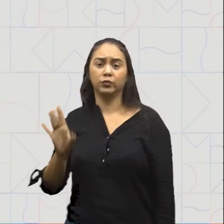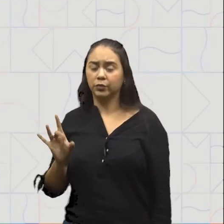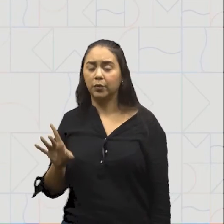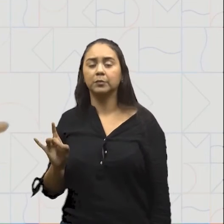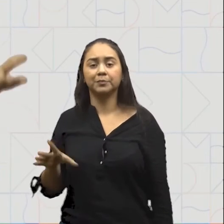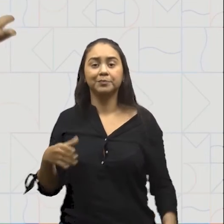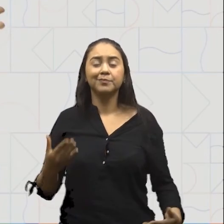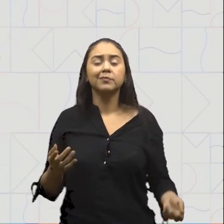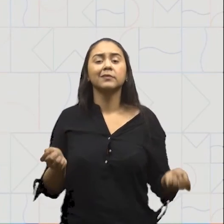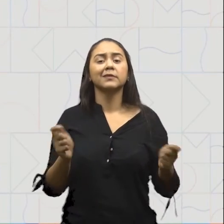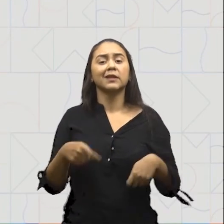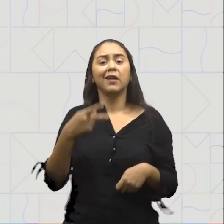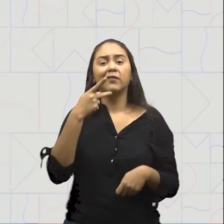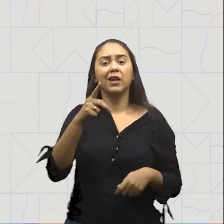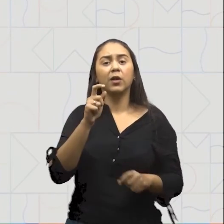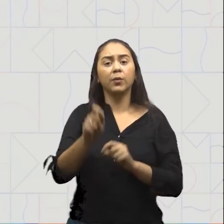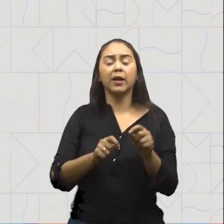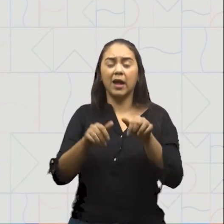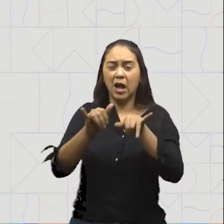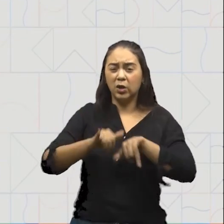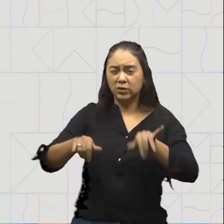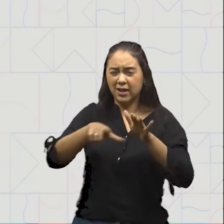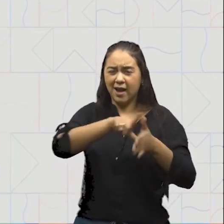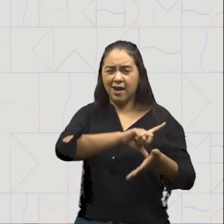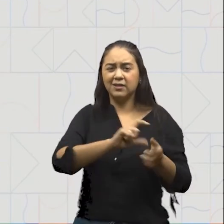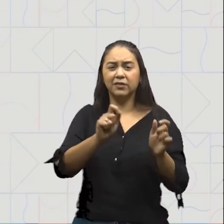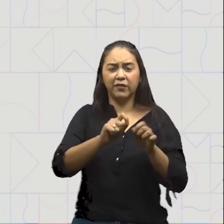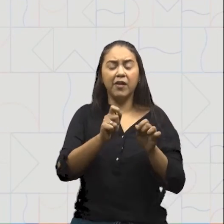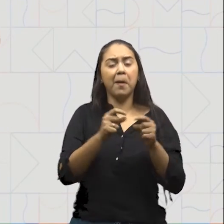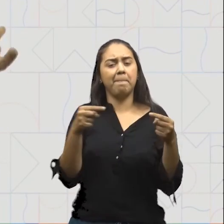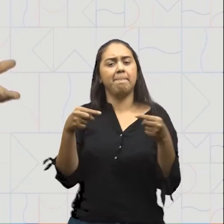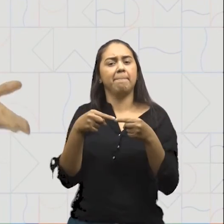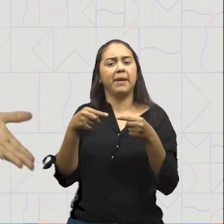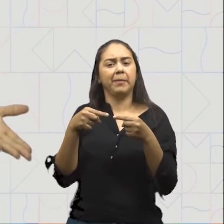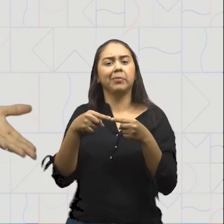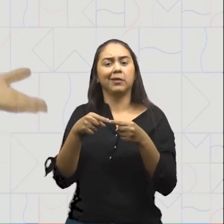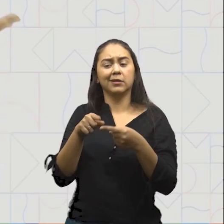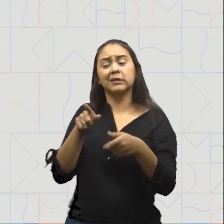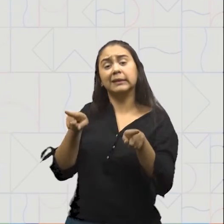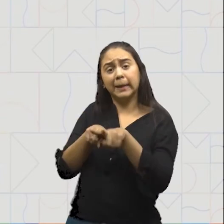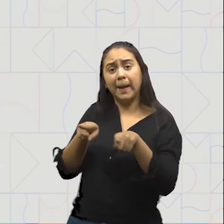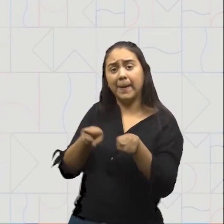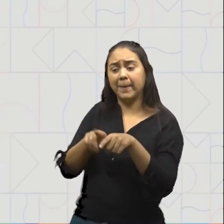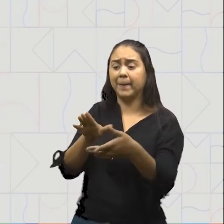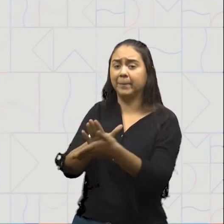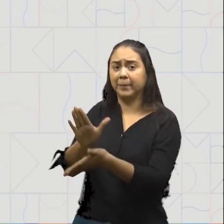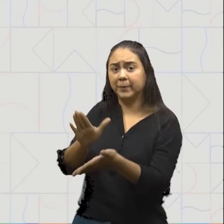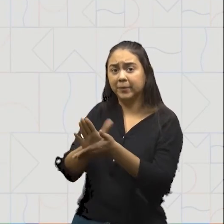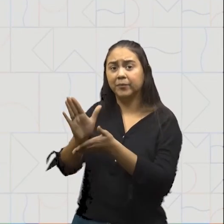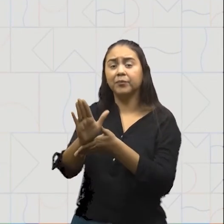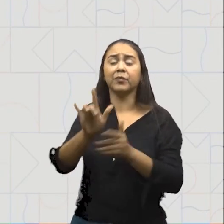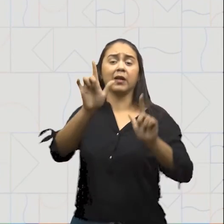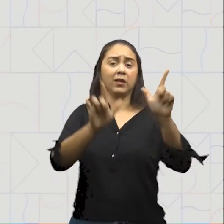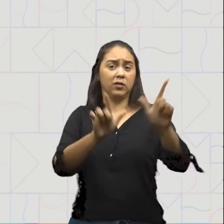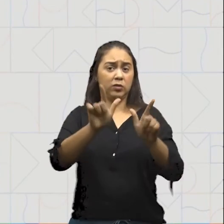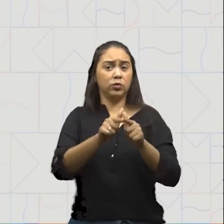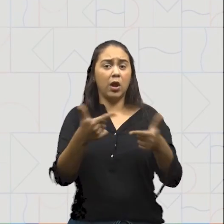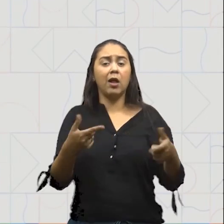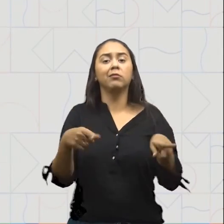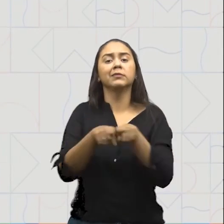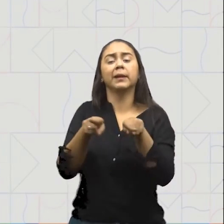dizer, então, que a notícia que produzimos está adequada ao jornal impresso, ao telejornal e ao